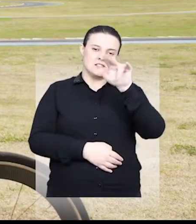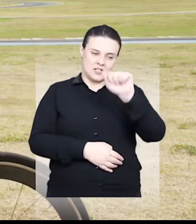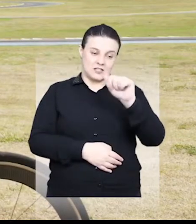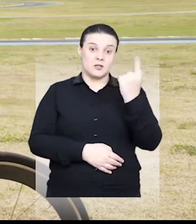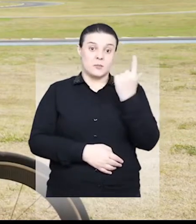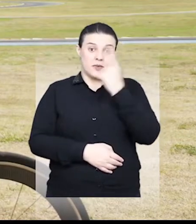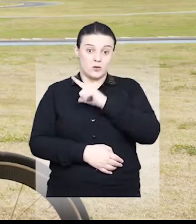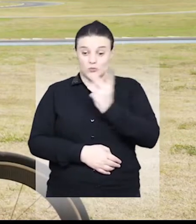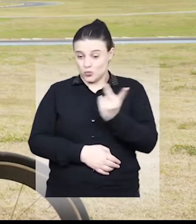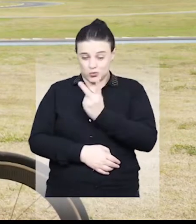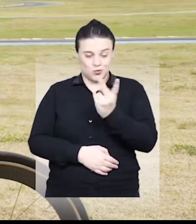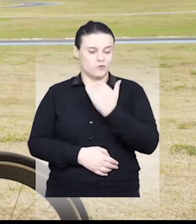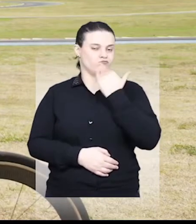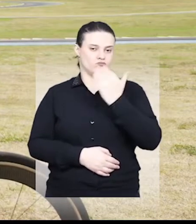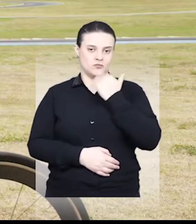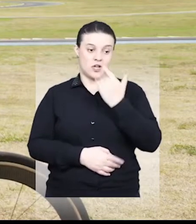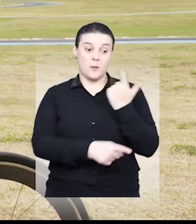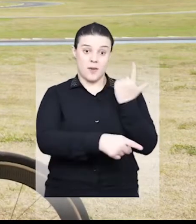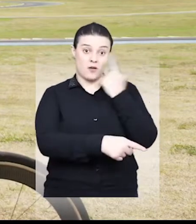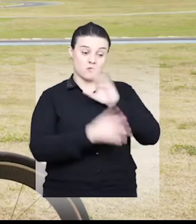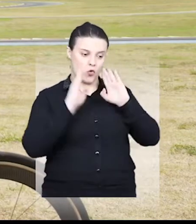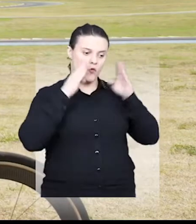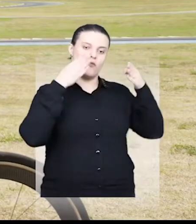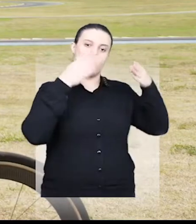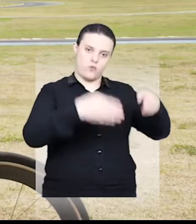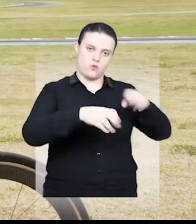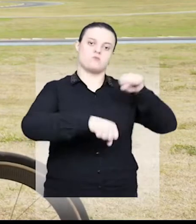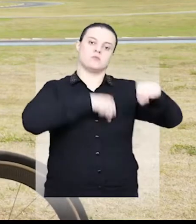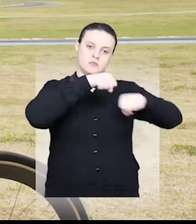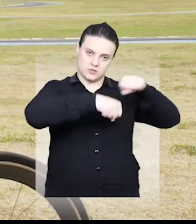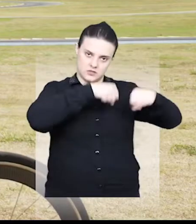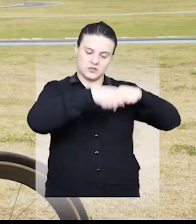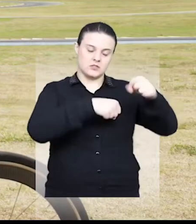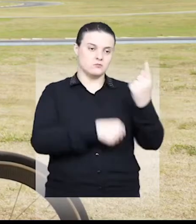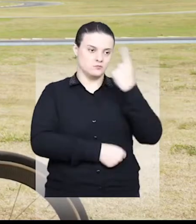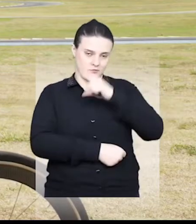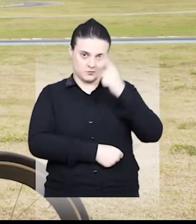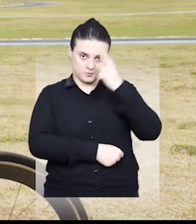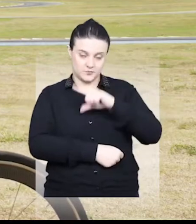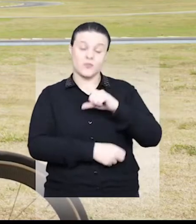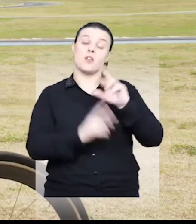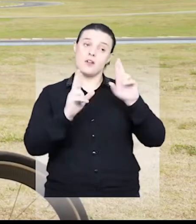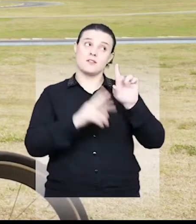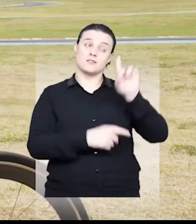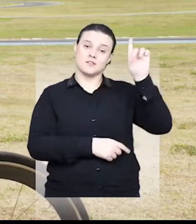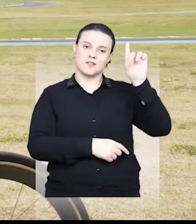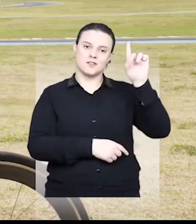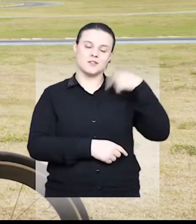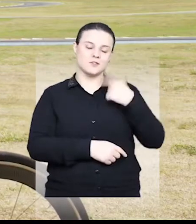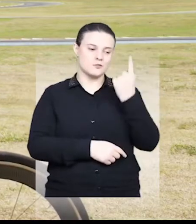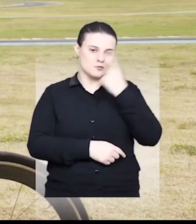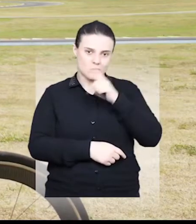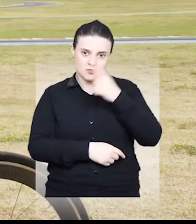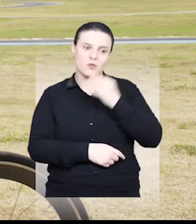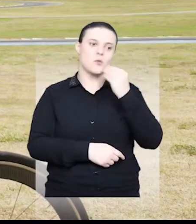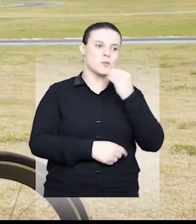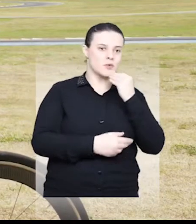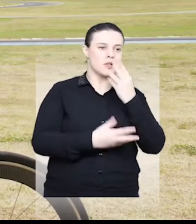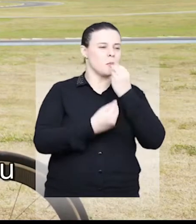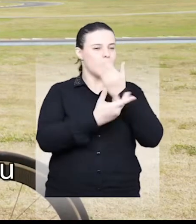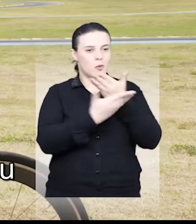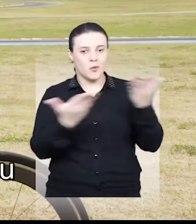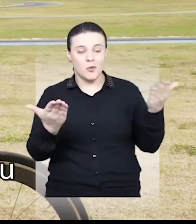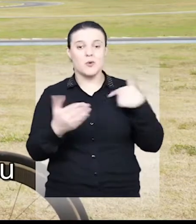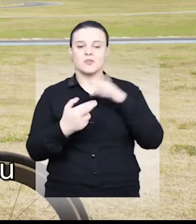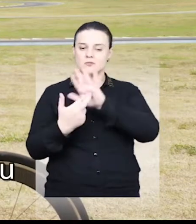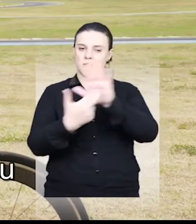E para ter alto rendimento me dedico somente ao ciclismo e graças a Deus estou tendo boas